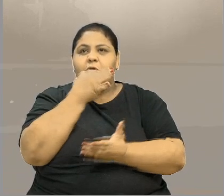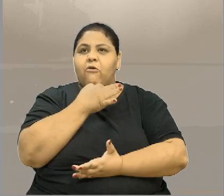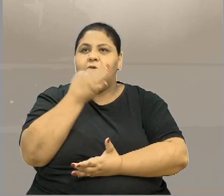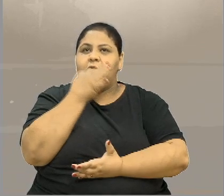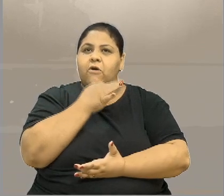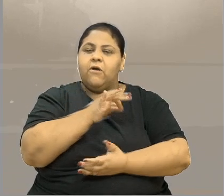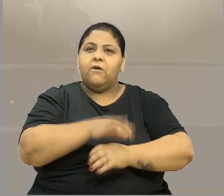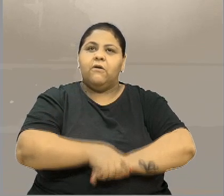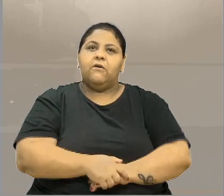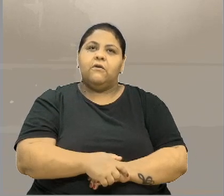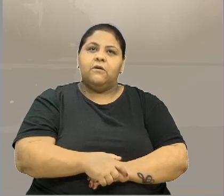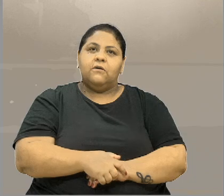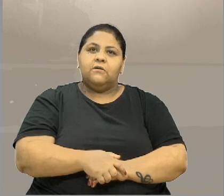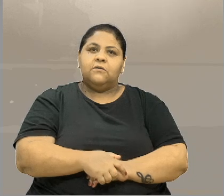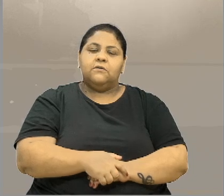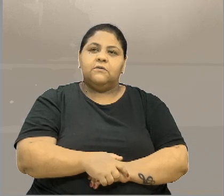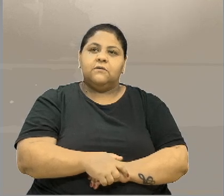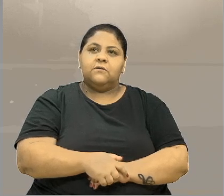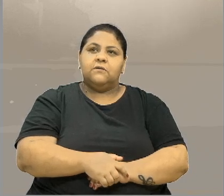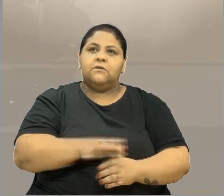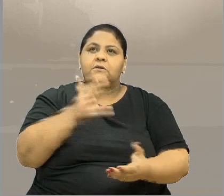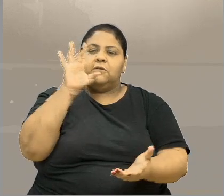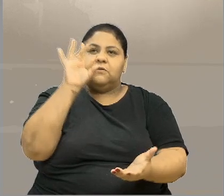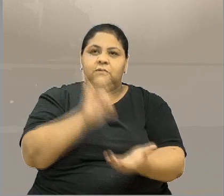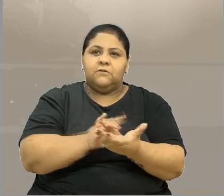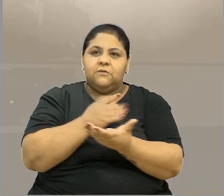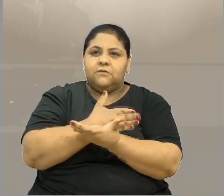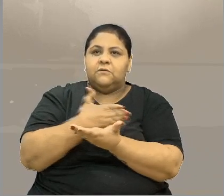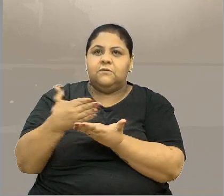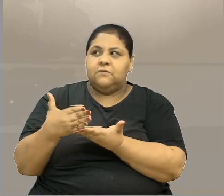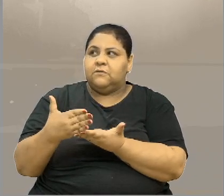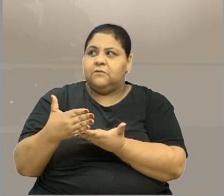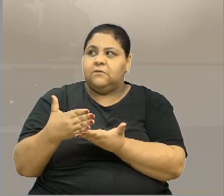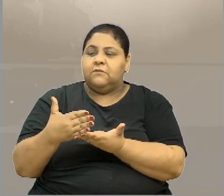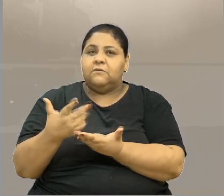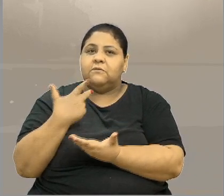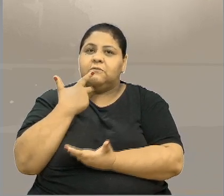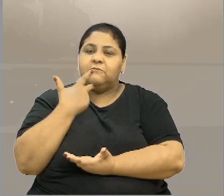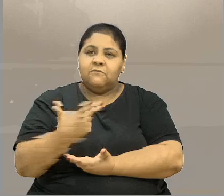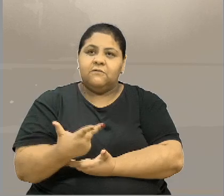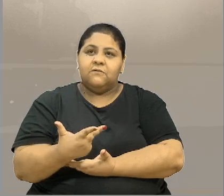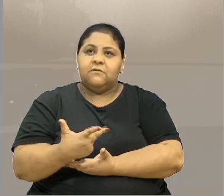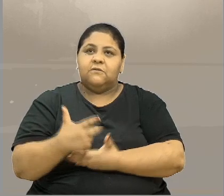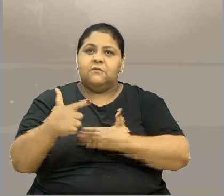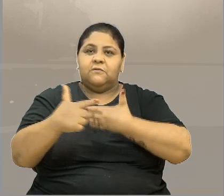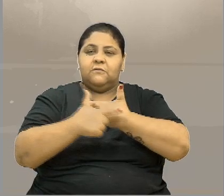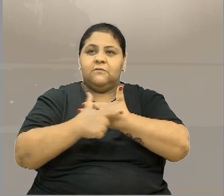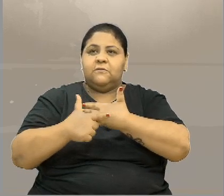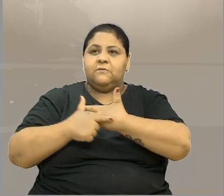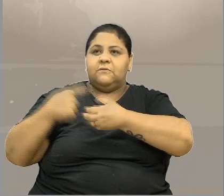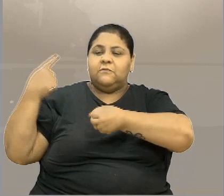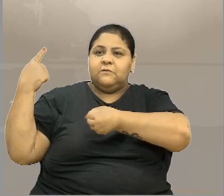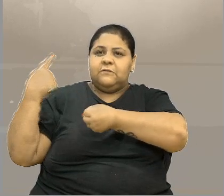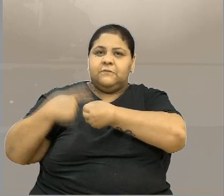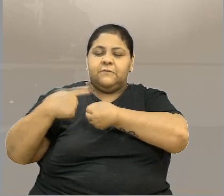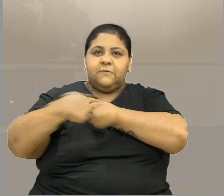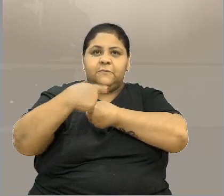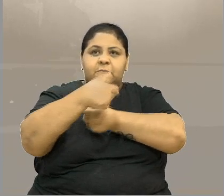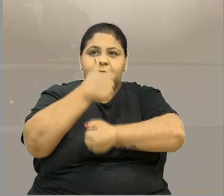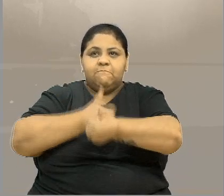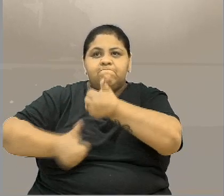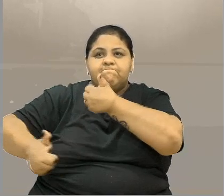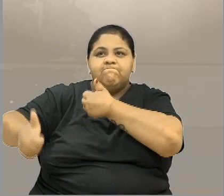Sul. Ao oficializar esta iniciativa, reafirmamos o papel da cidade como protagonista